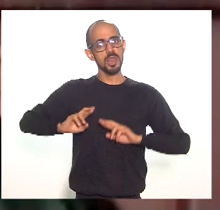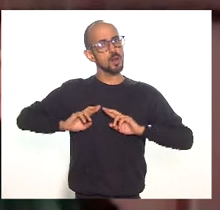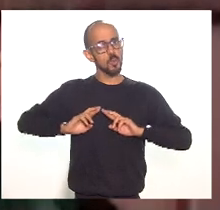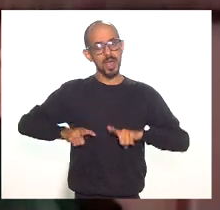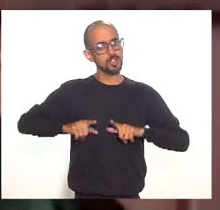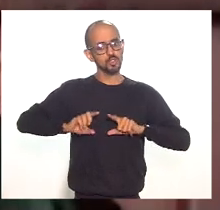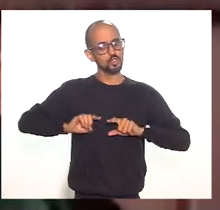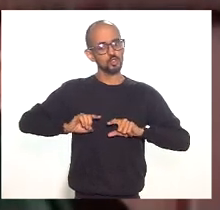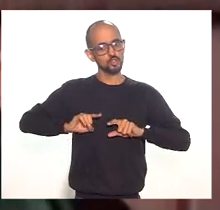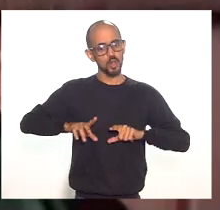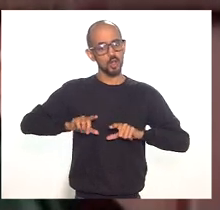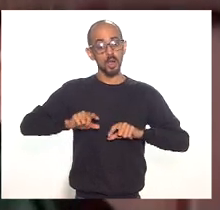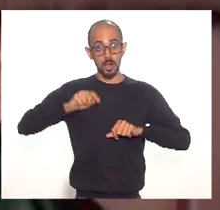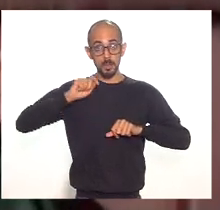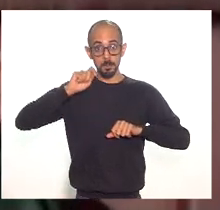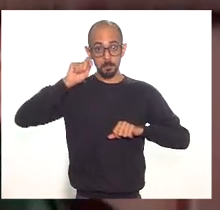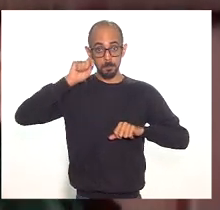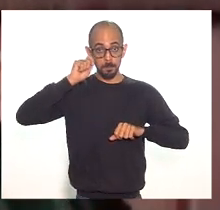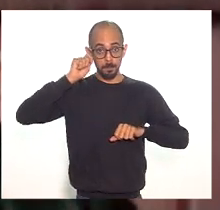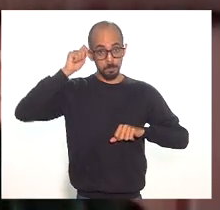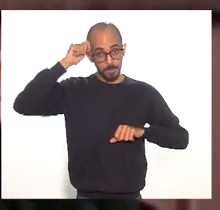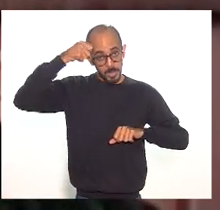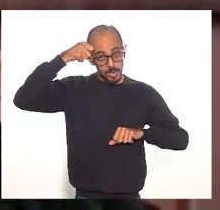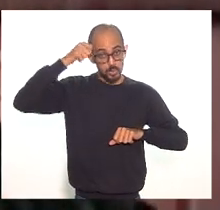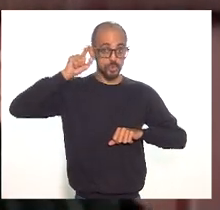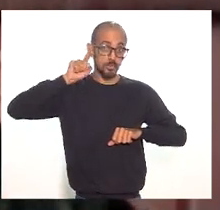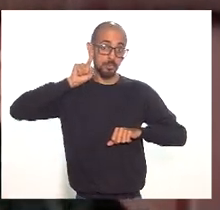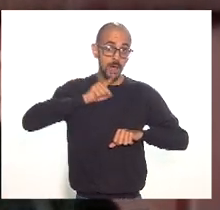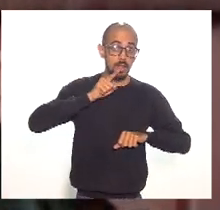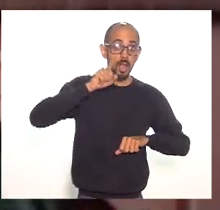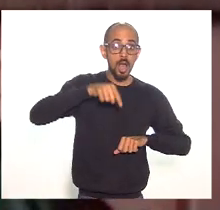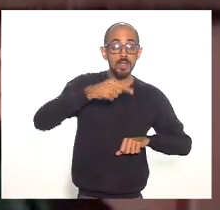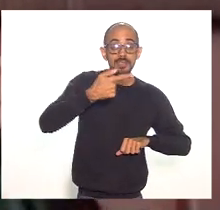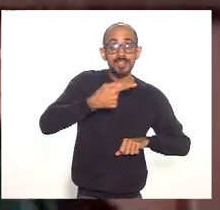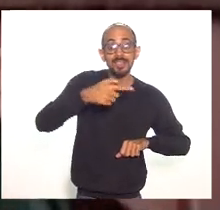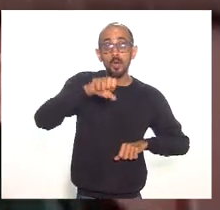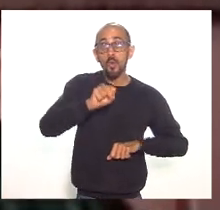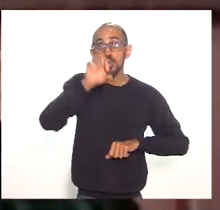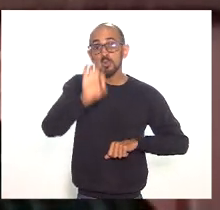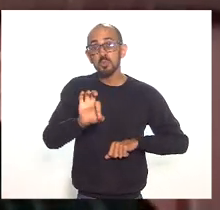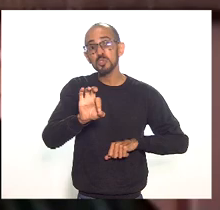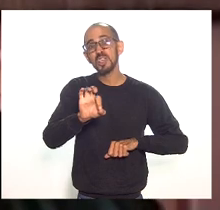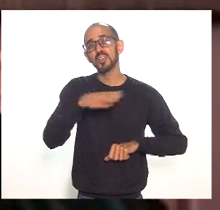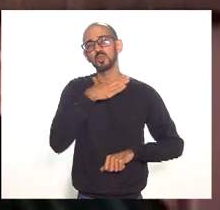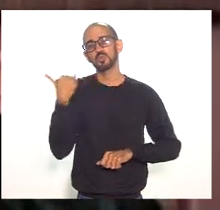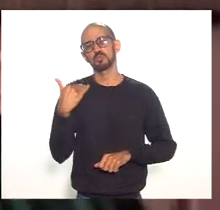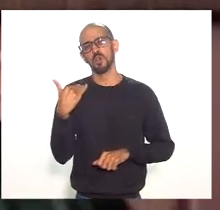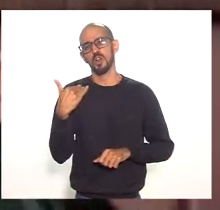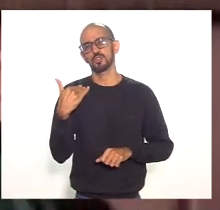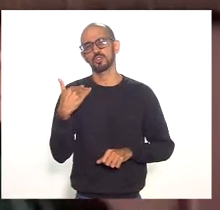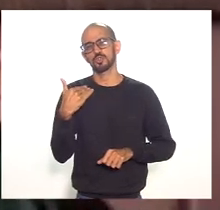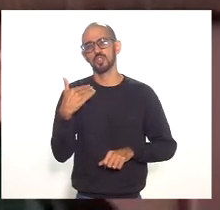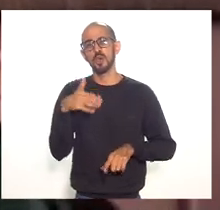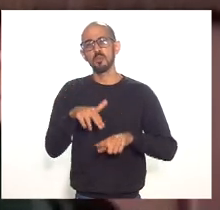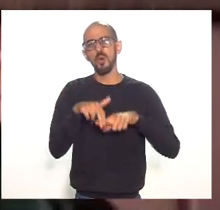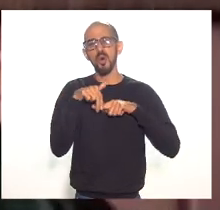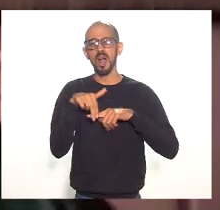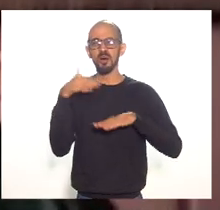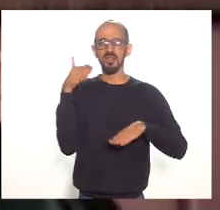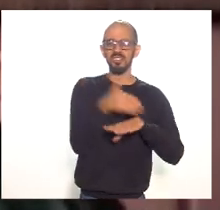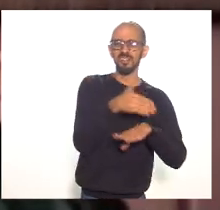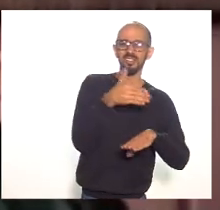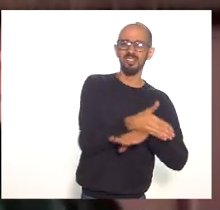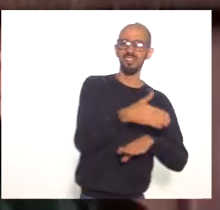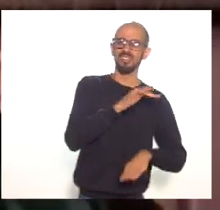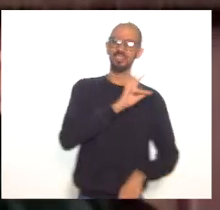confronto. Pretos e pardos representam 78% dos mortos, por exemplo, por intervenção policial no estado